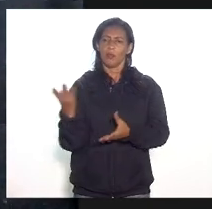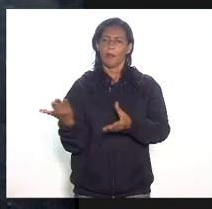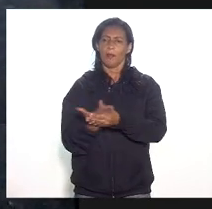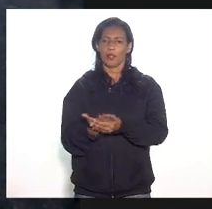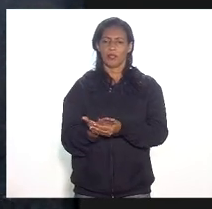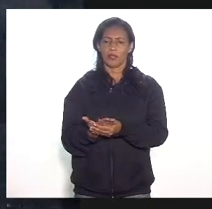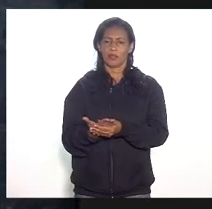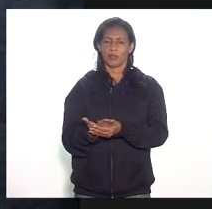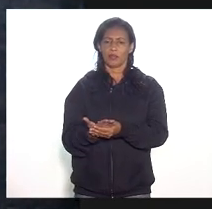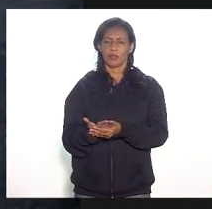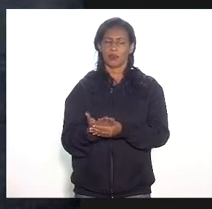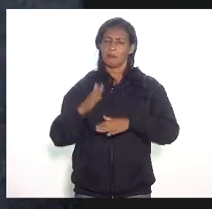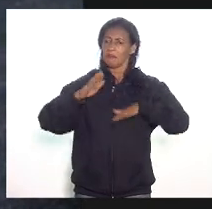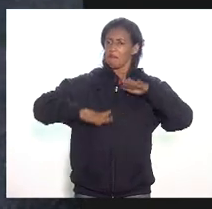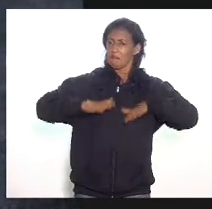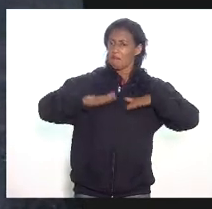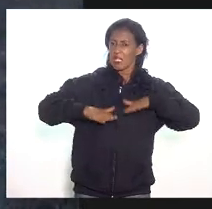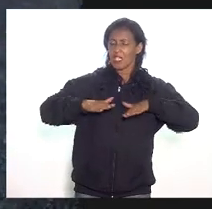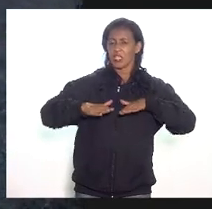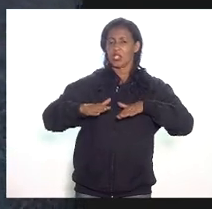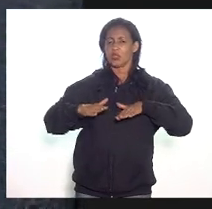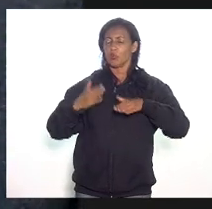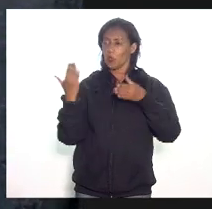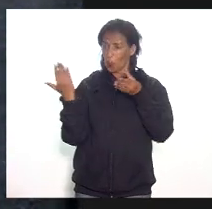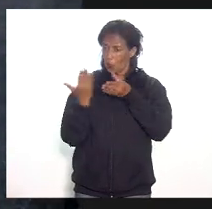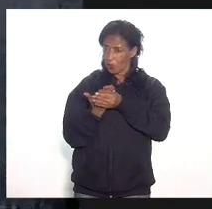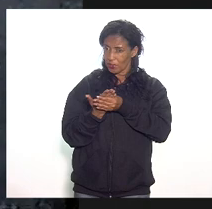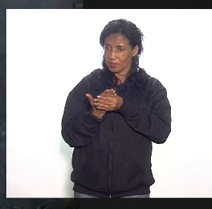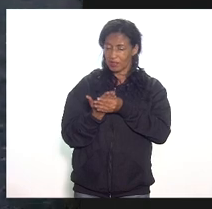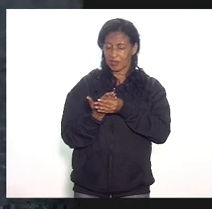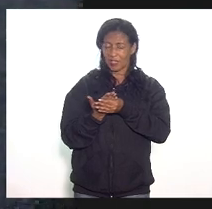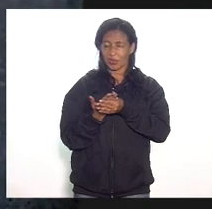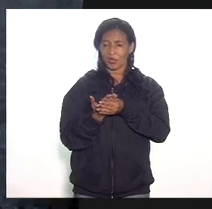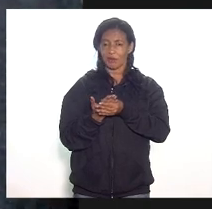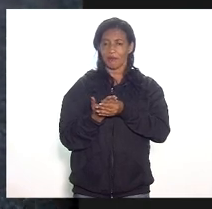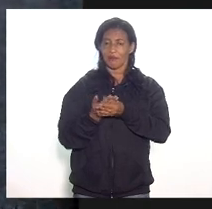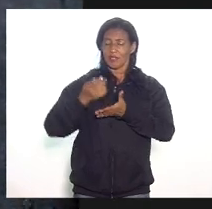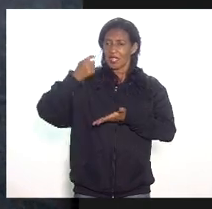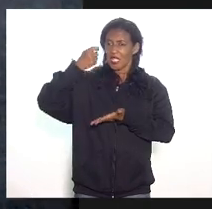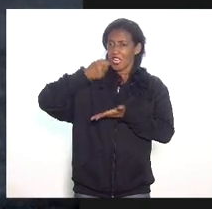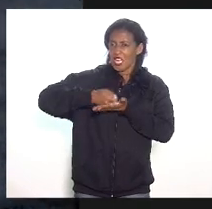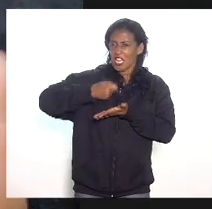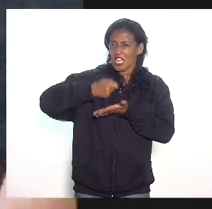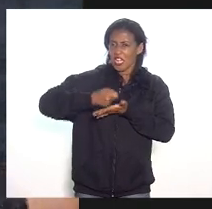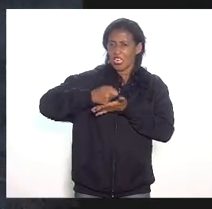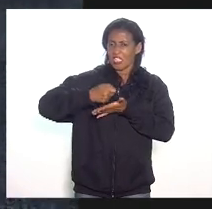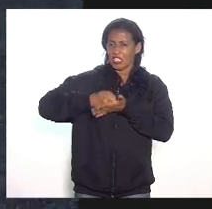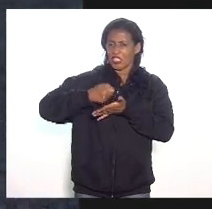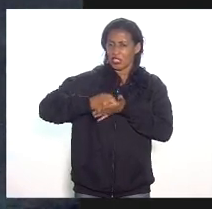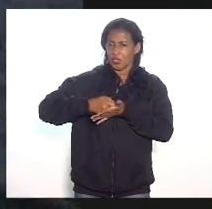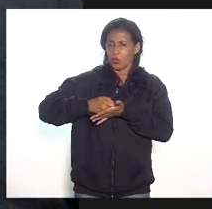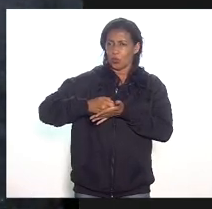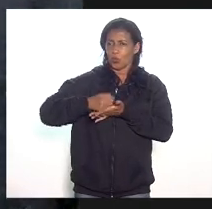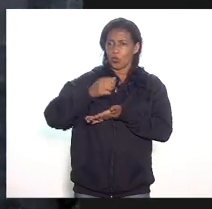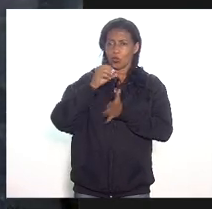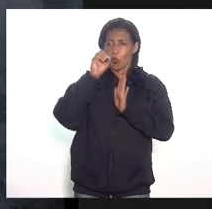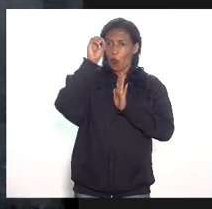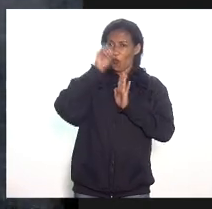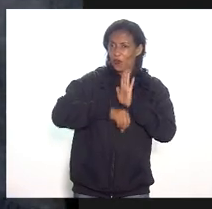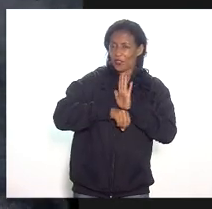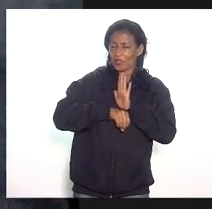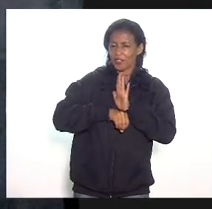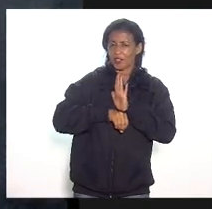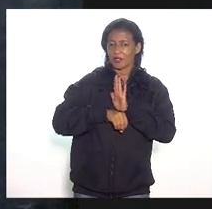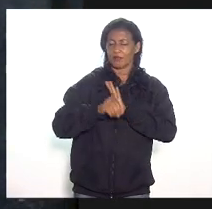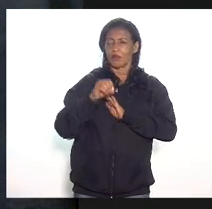processual ele é regido pelo princípio do impulso oficial. O que isso quer dizer?